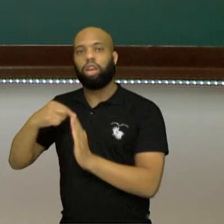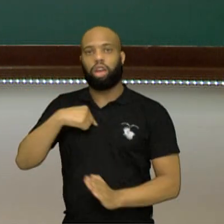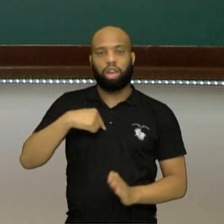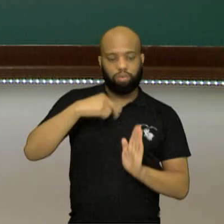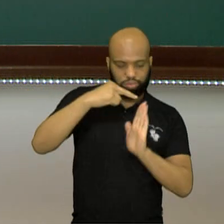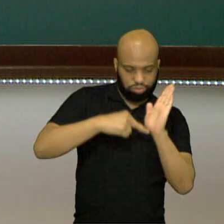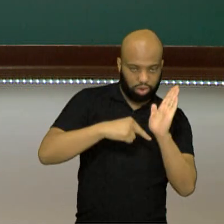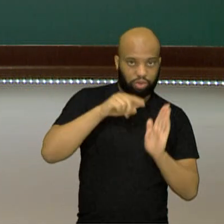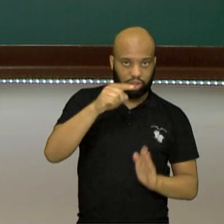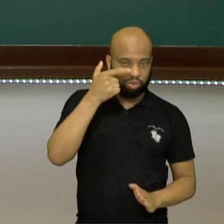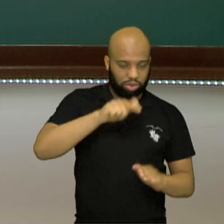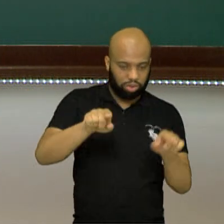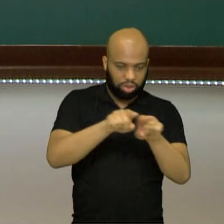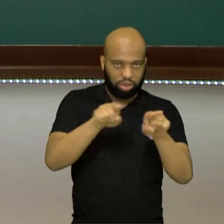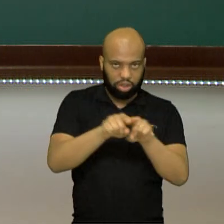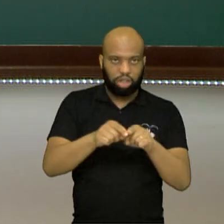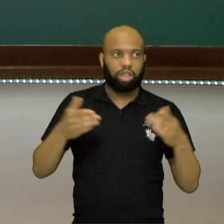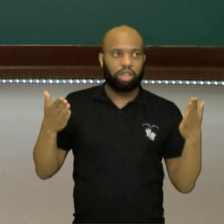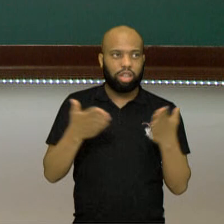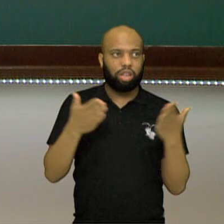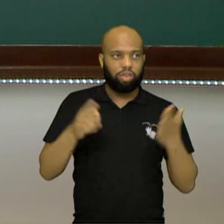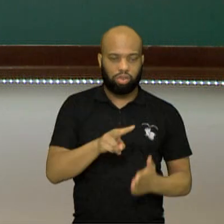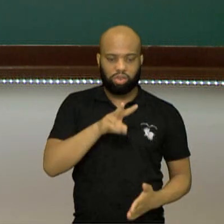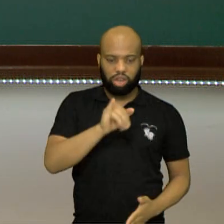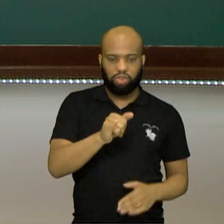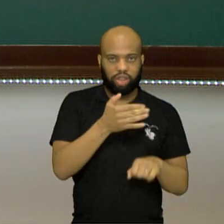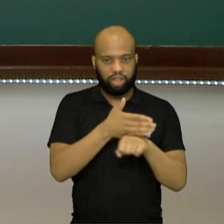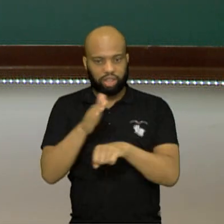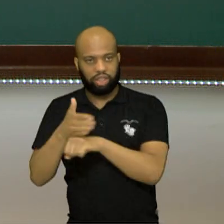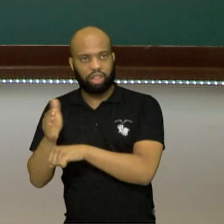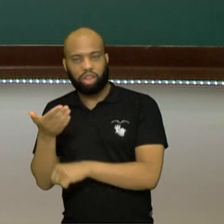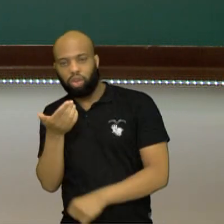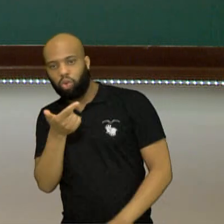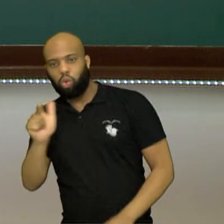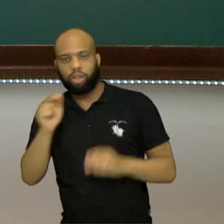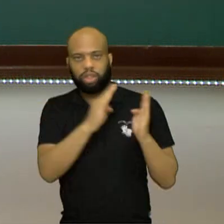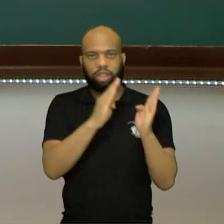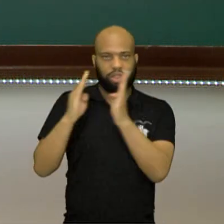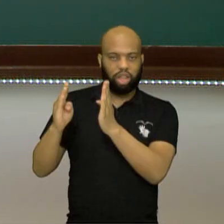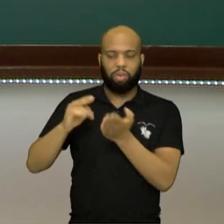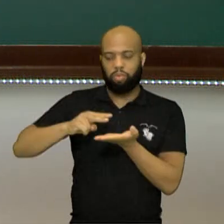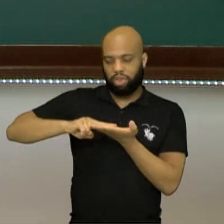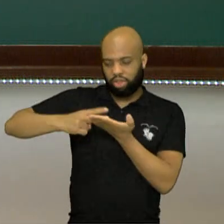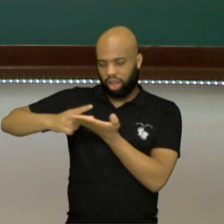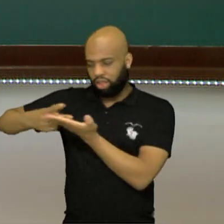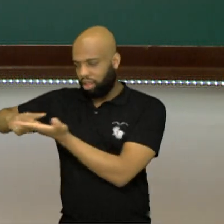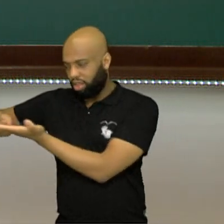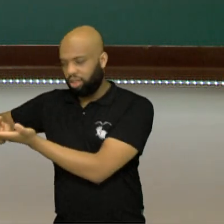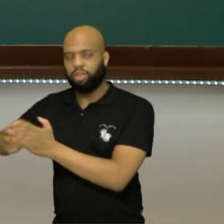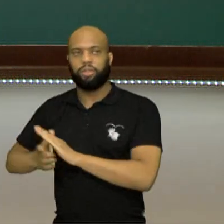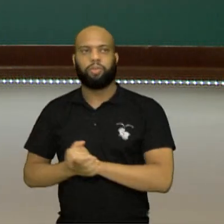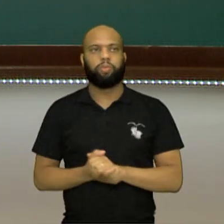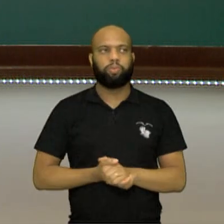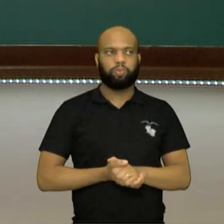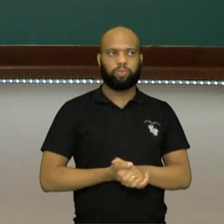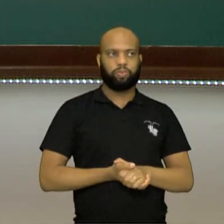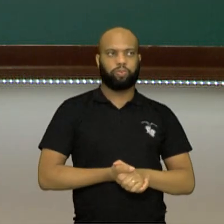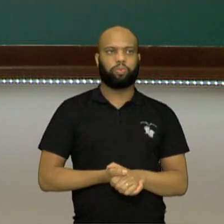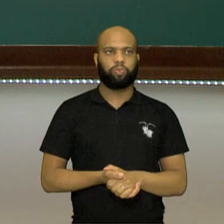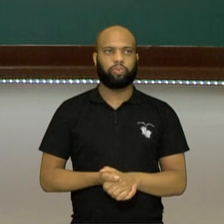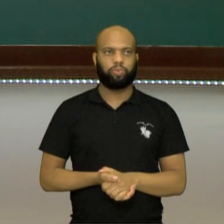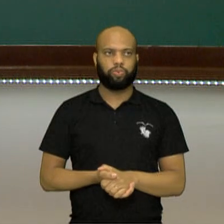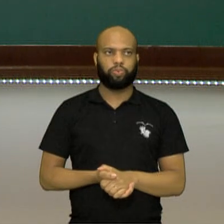eu ia lendo? Se sim, agora sim a gente vai para a próxima etapa, que é o translating, a tradução. Então,